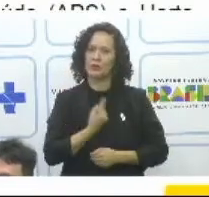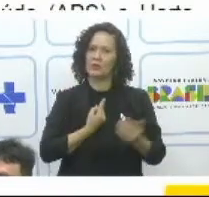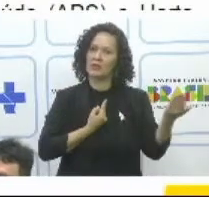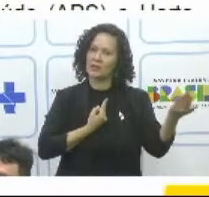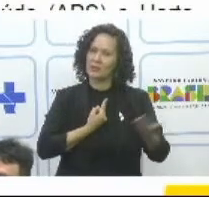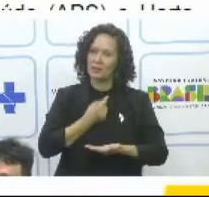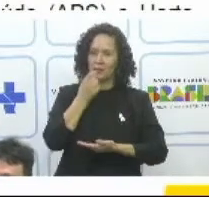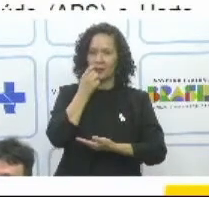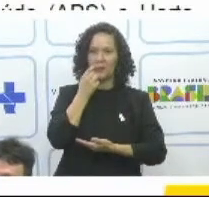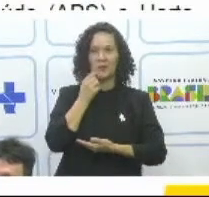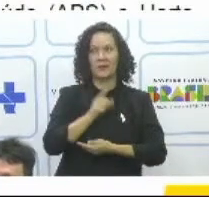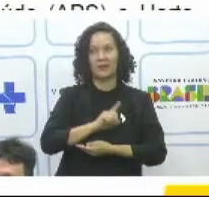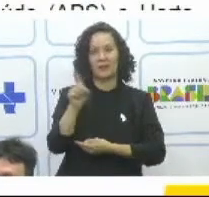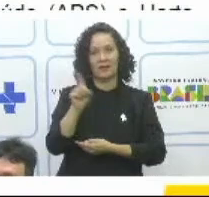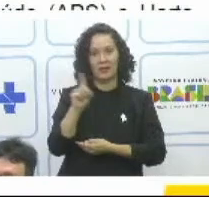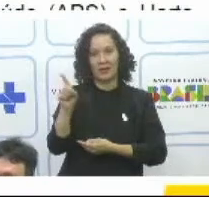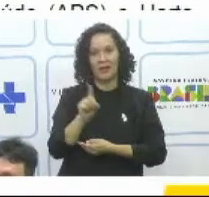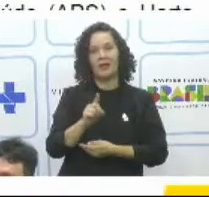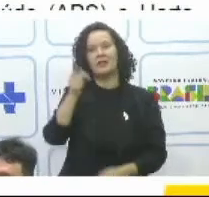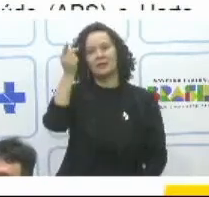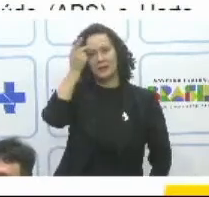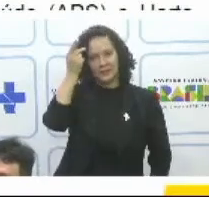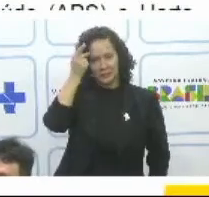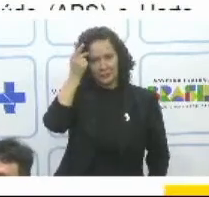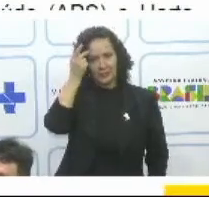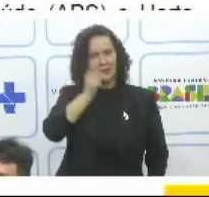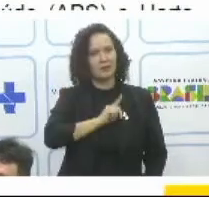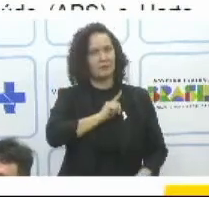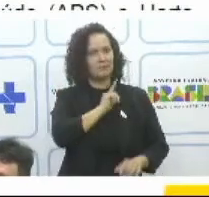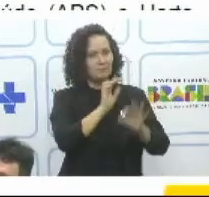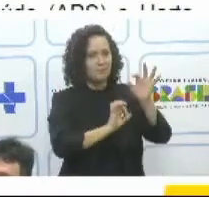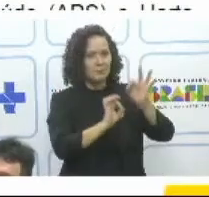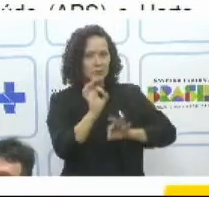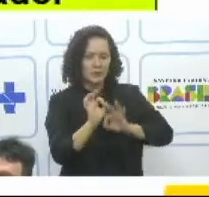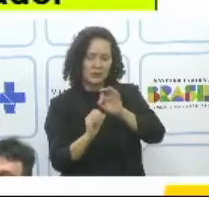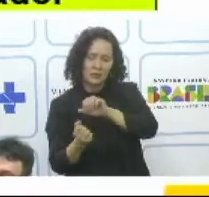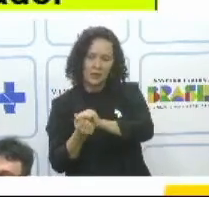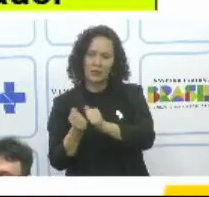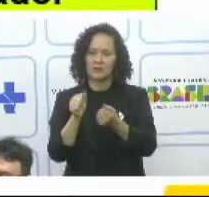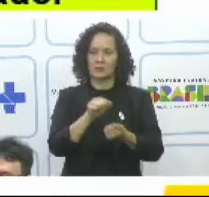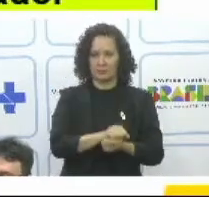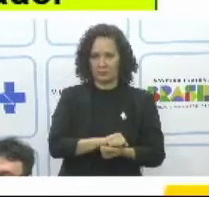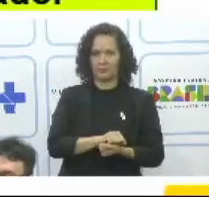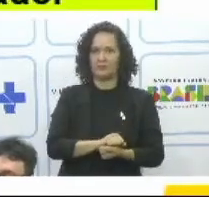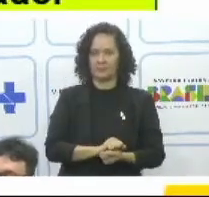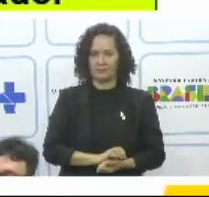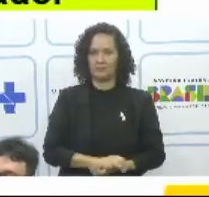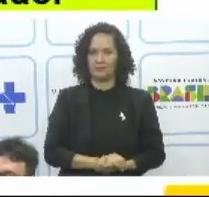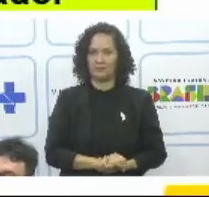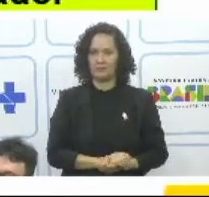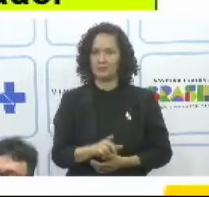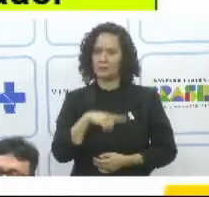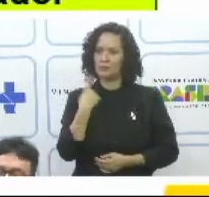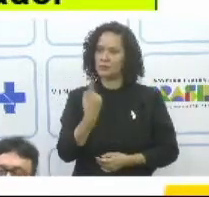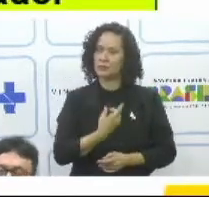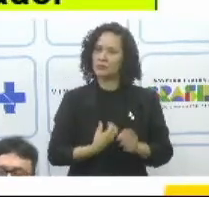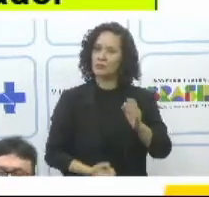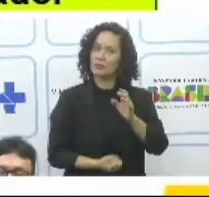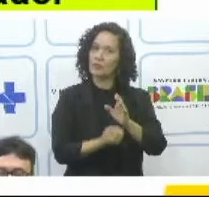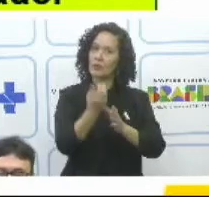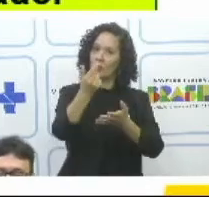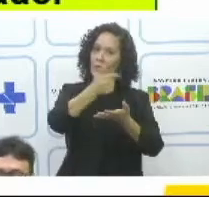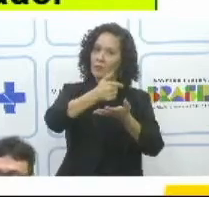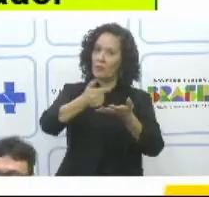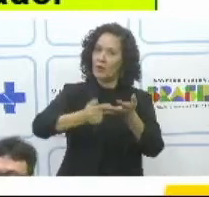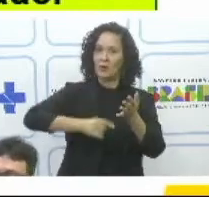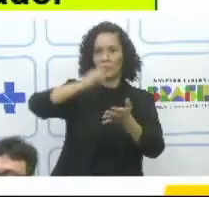agora, né, lá em São Paulo, né, fazendo essa modelagem. E estamos produzindo um conjunto